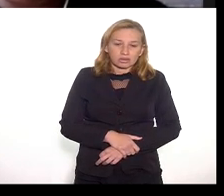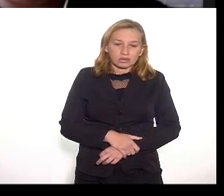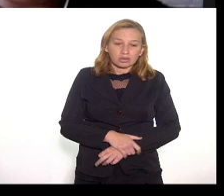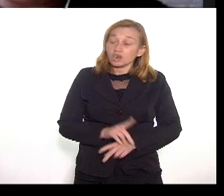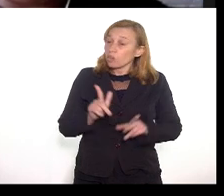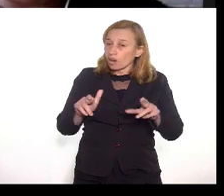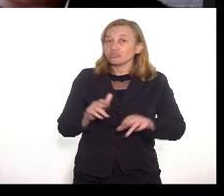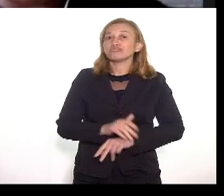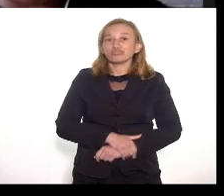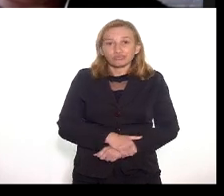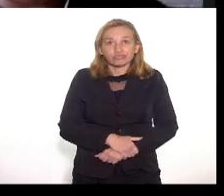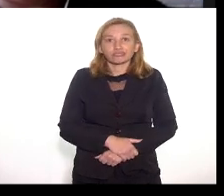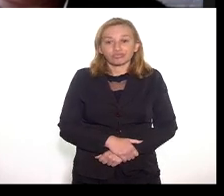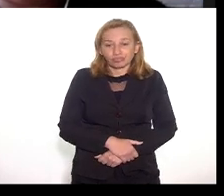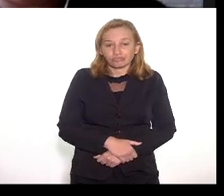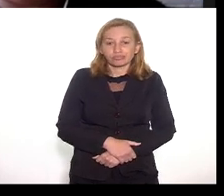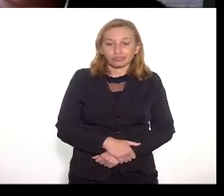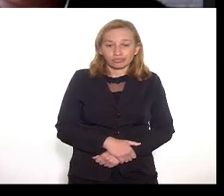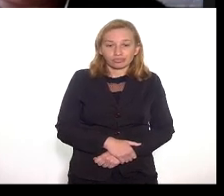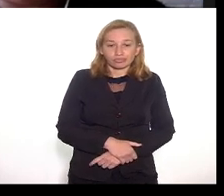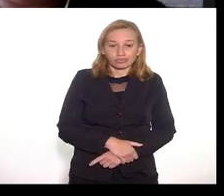Igualzinho.